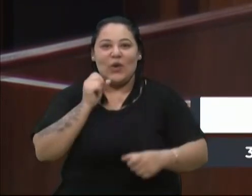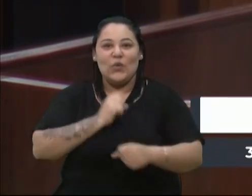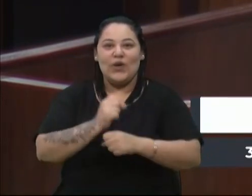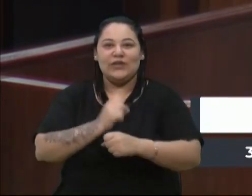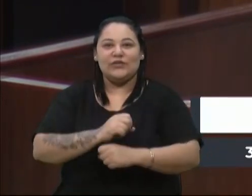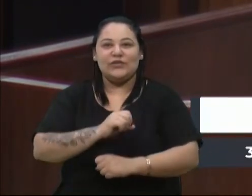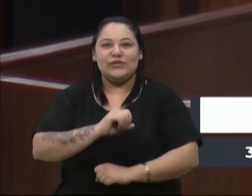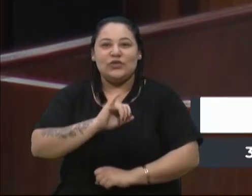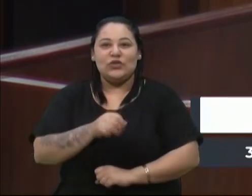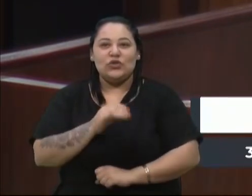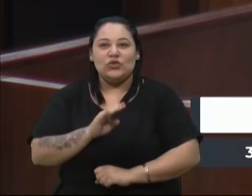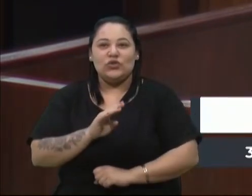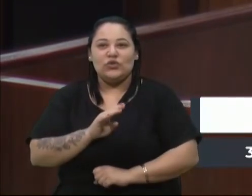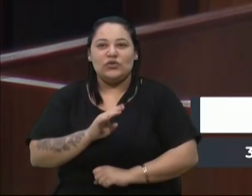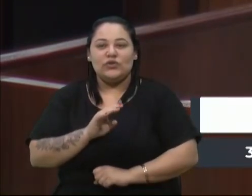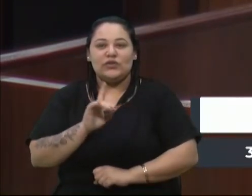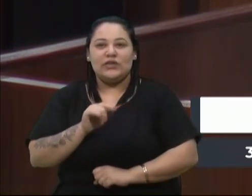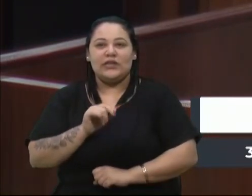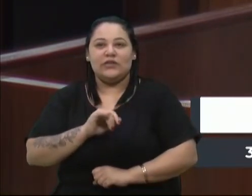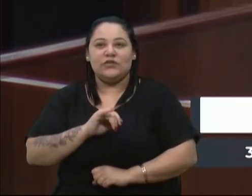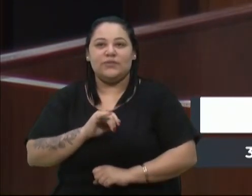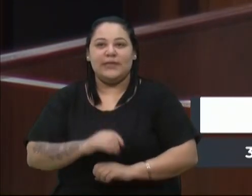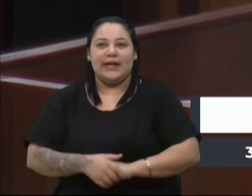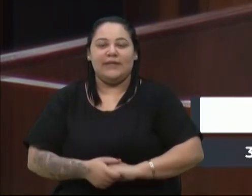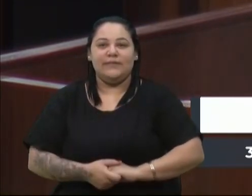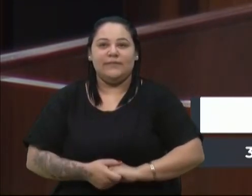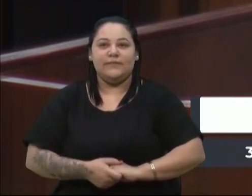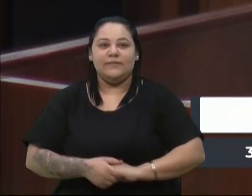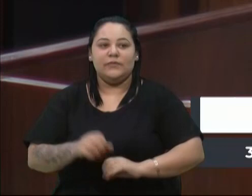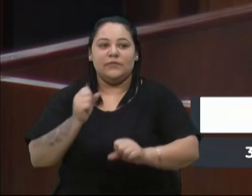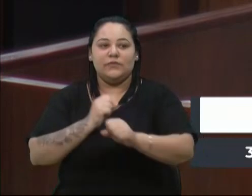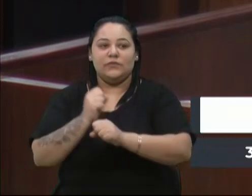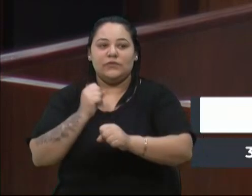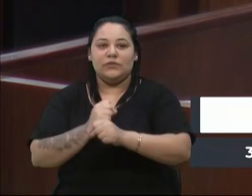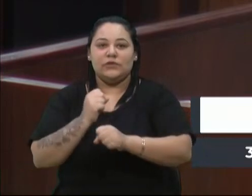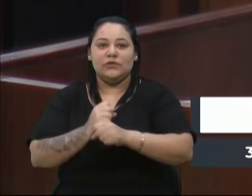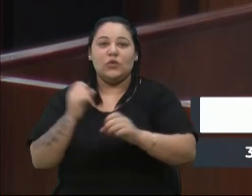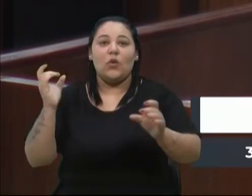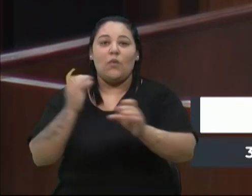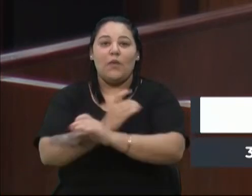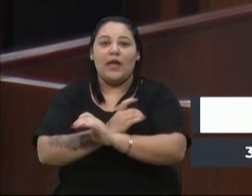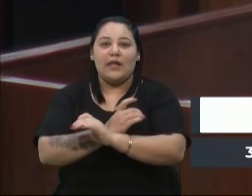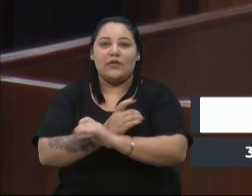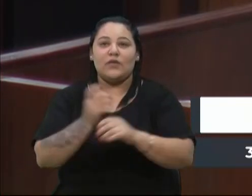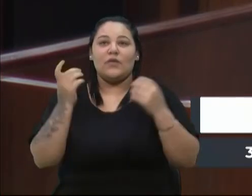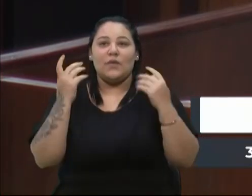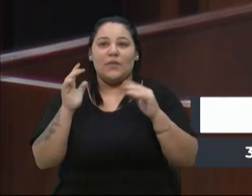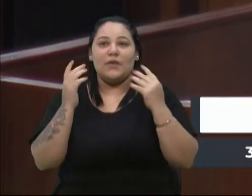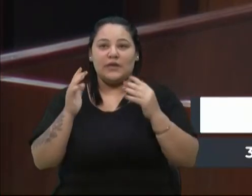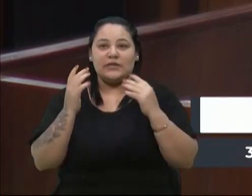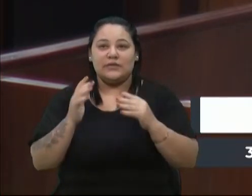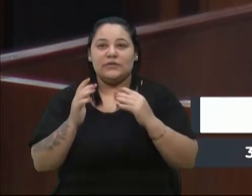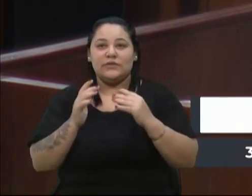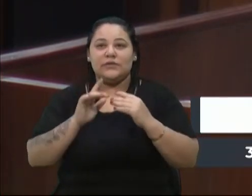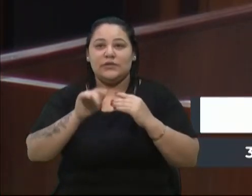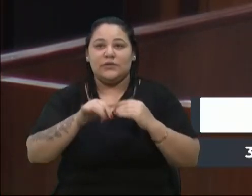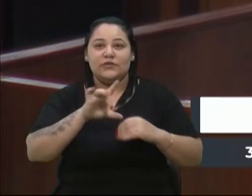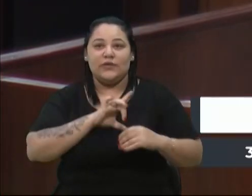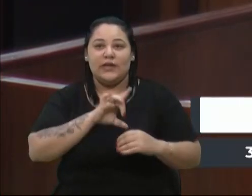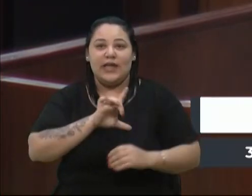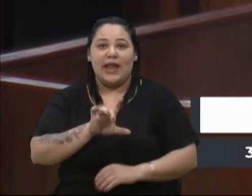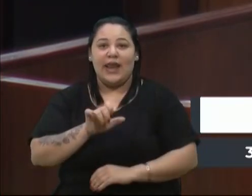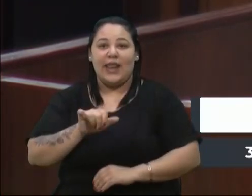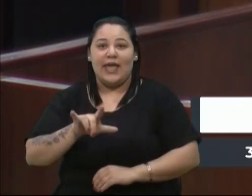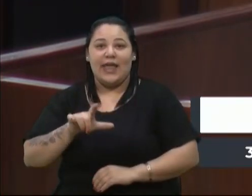coro, depois eu falo de novo deste ano, que é o ano do aniversário, que se tudo der certo, teremos Lena de volta no ano que